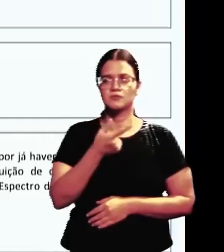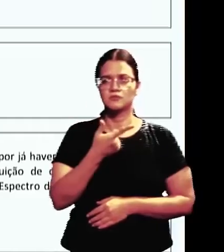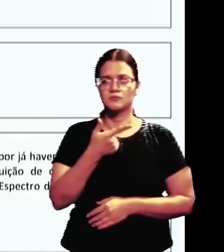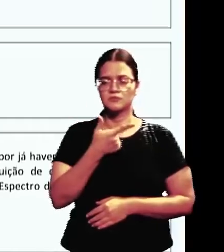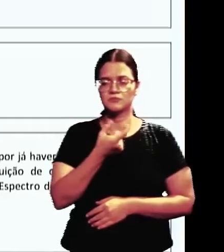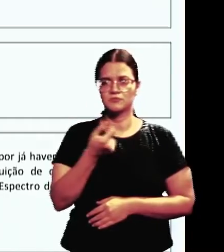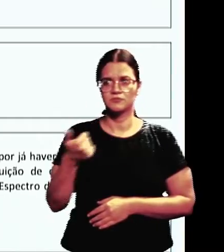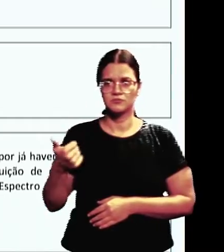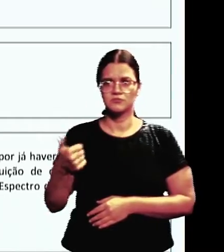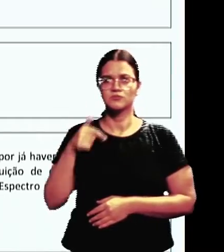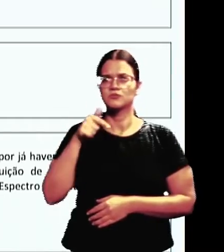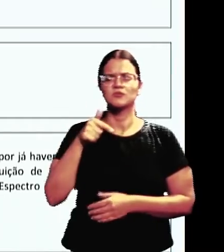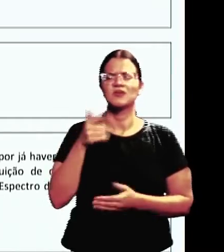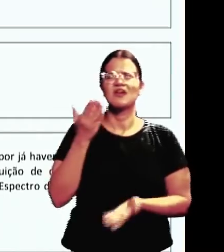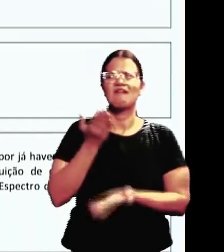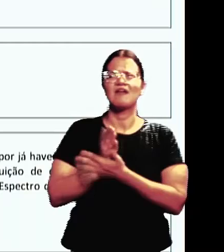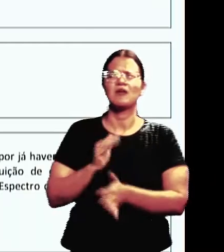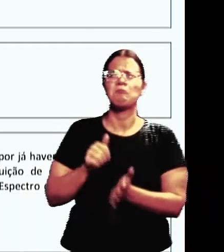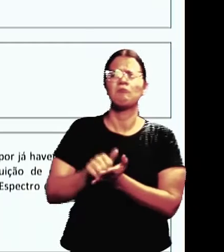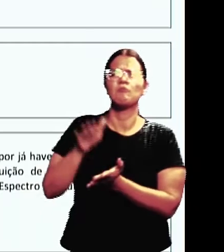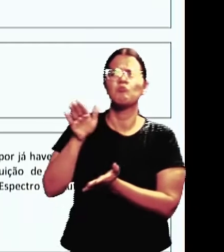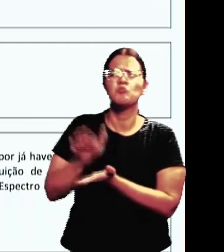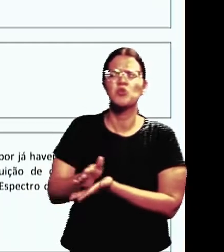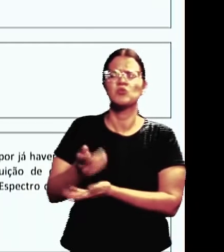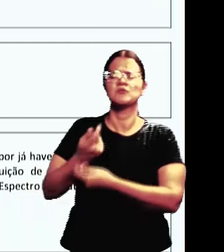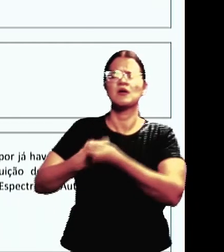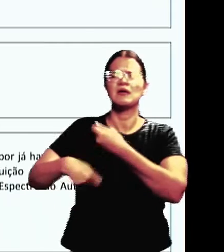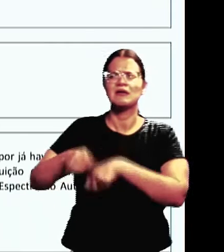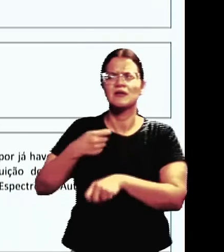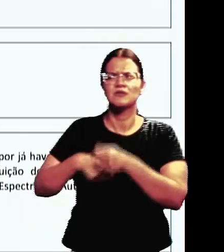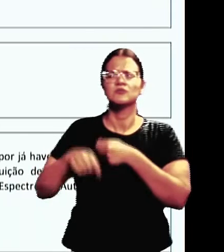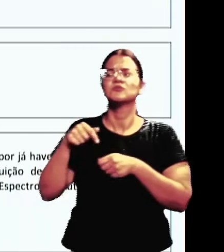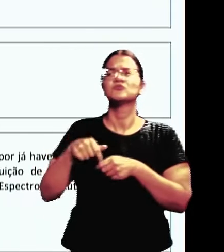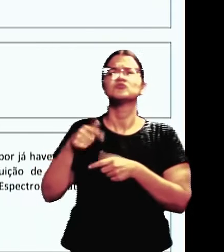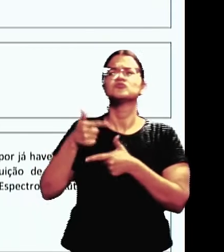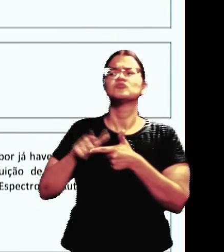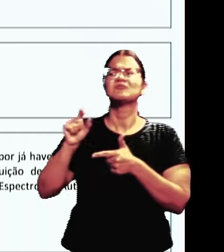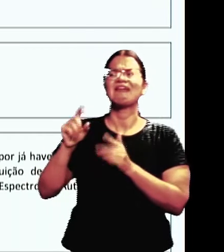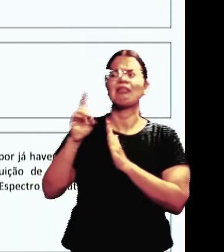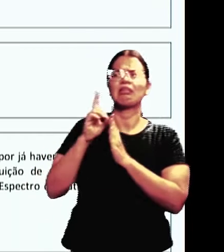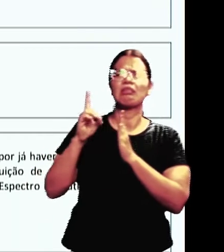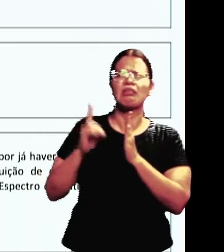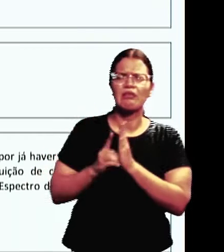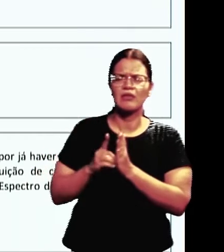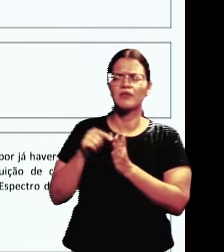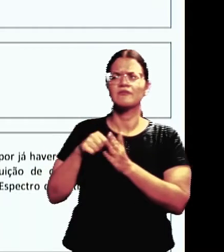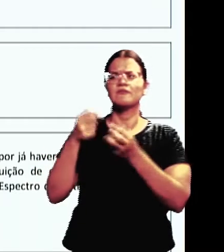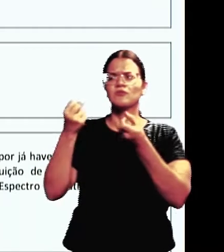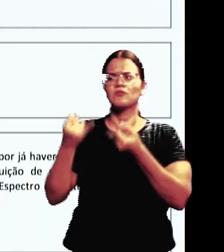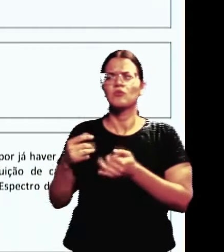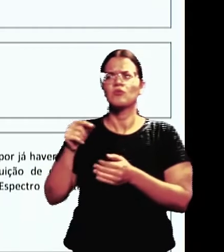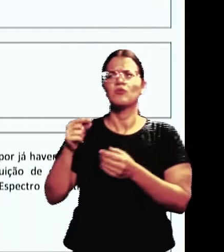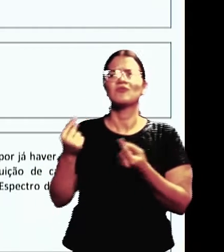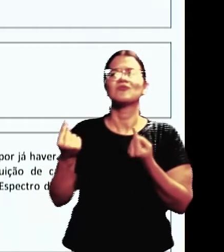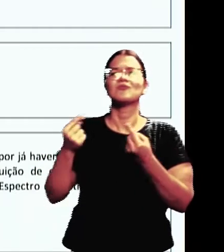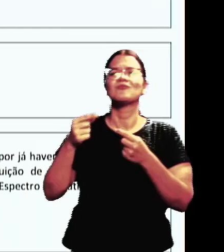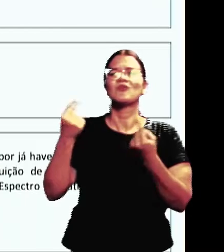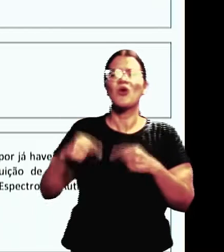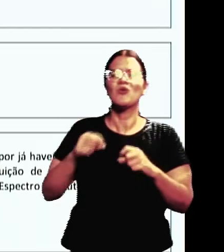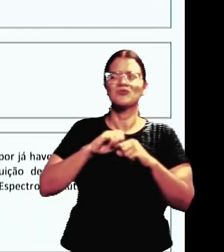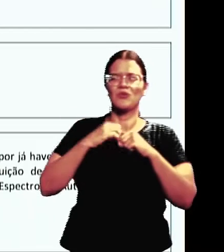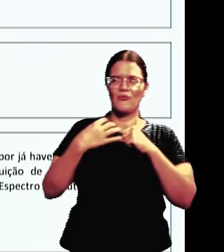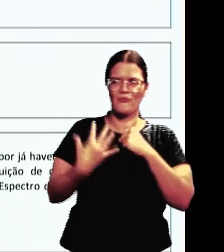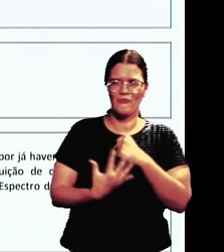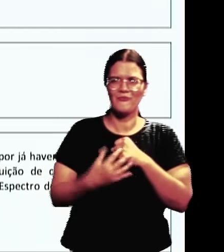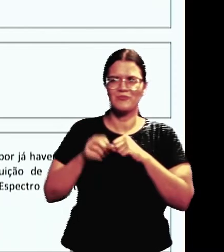sobre anistia de multas administrativas sob égide de decretos e leis que versam sobre enfrentamento de emergência